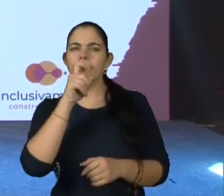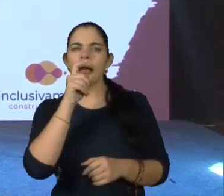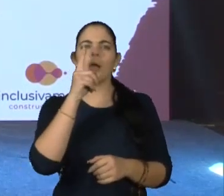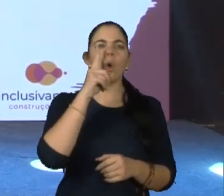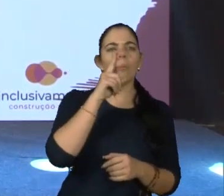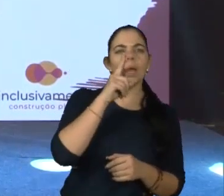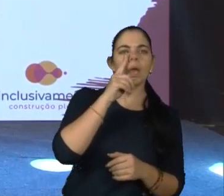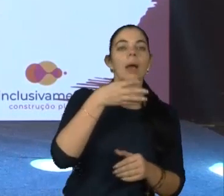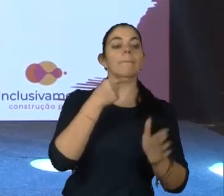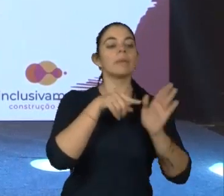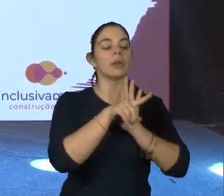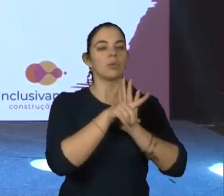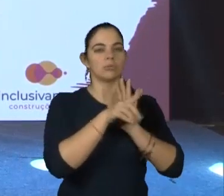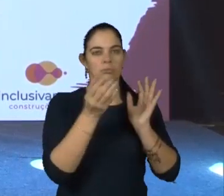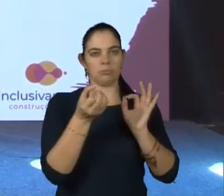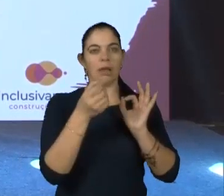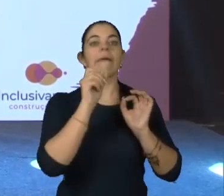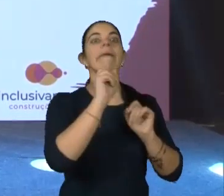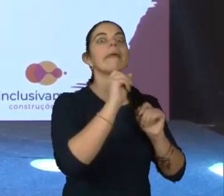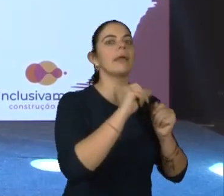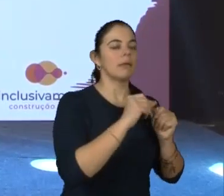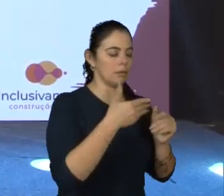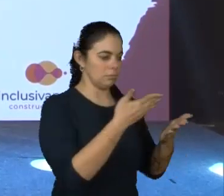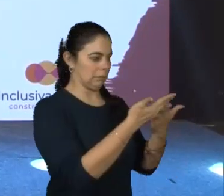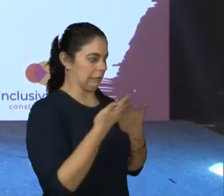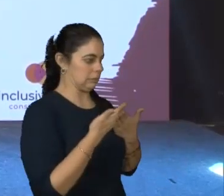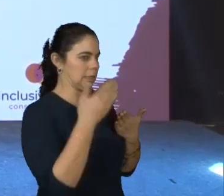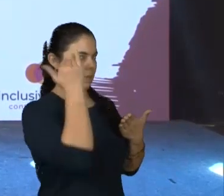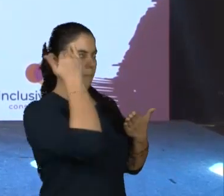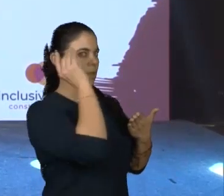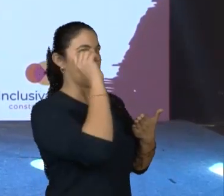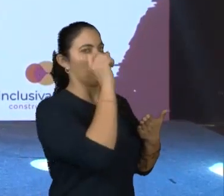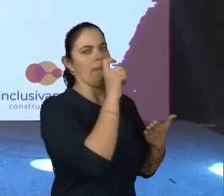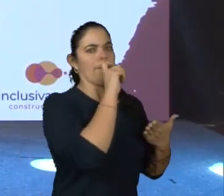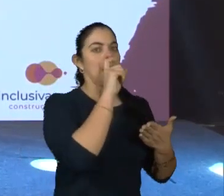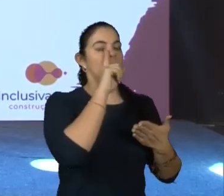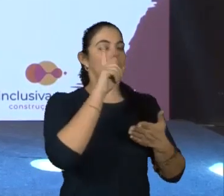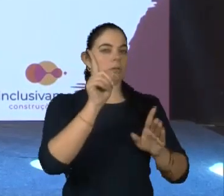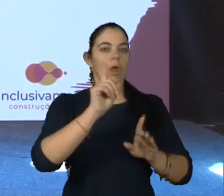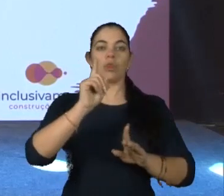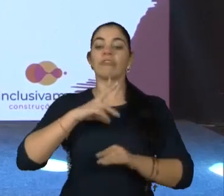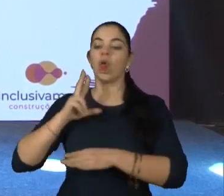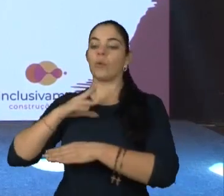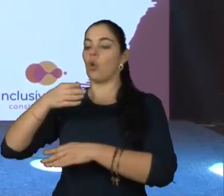Porque, normalmente, quem recebe o diagnóstico ou é o pai ou é a mãe, né? A gente não está falando aqui de cuidador.